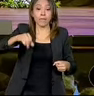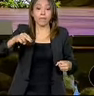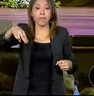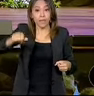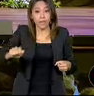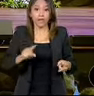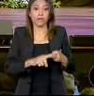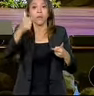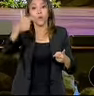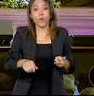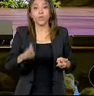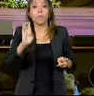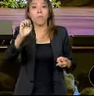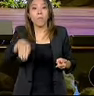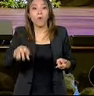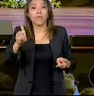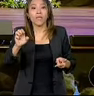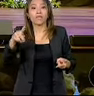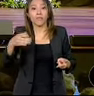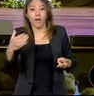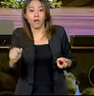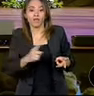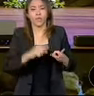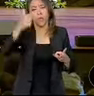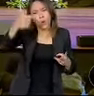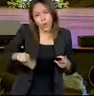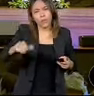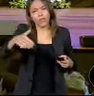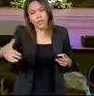em Bom Despacho, em Itajubá,